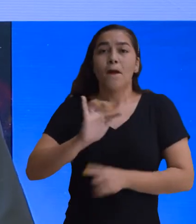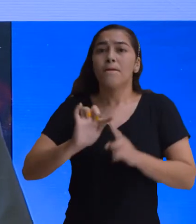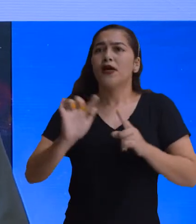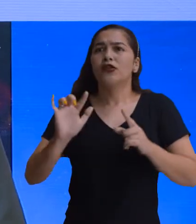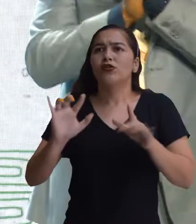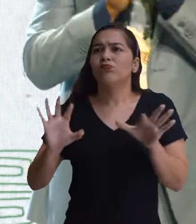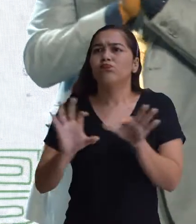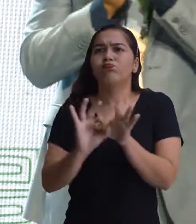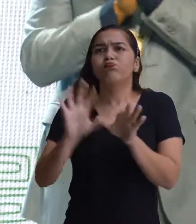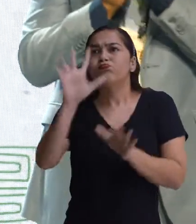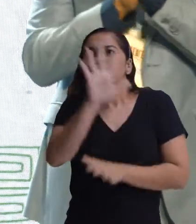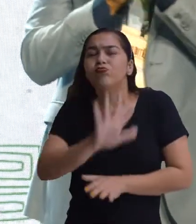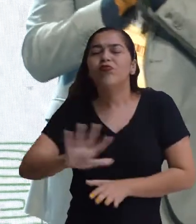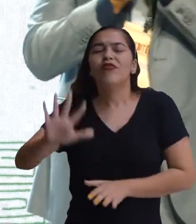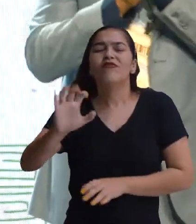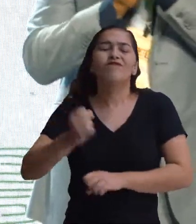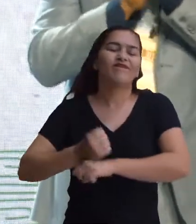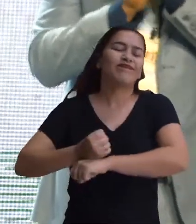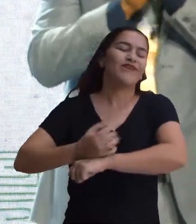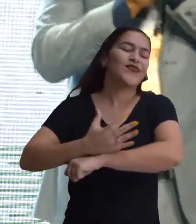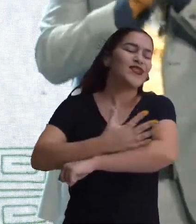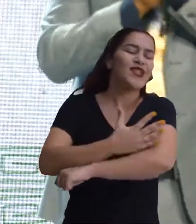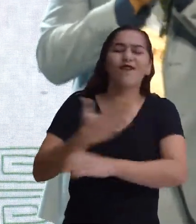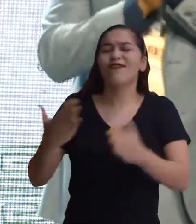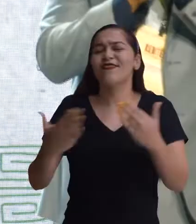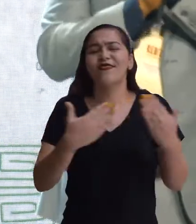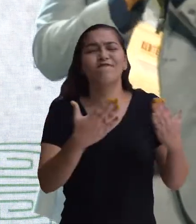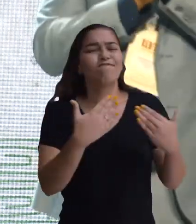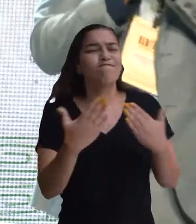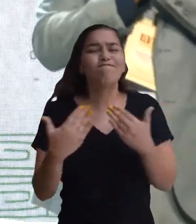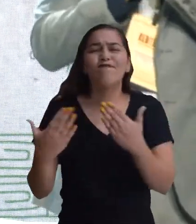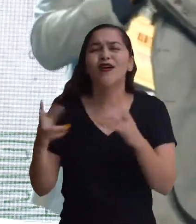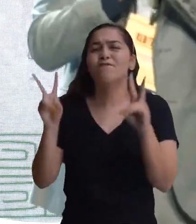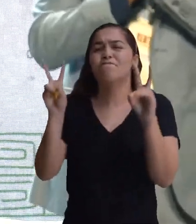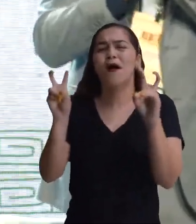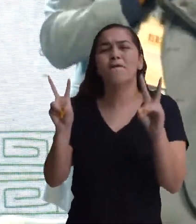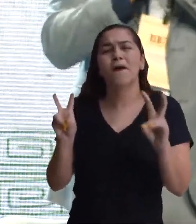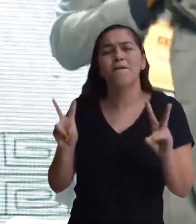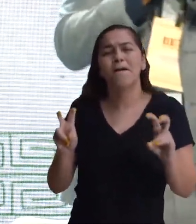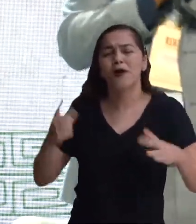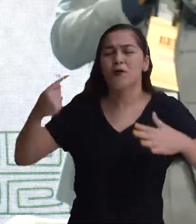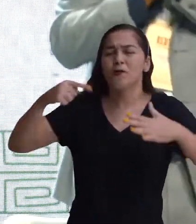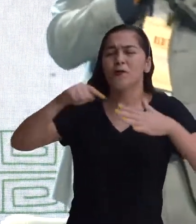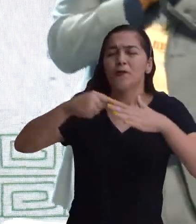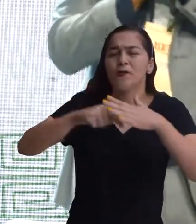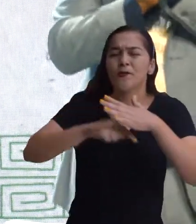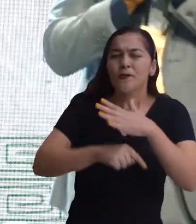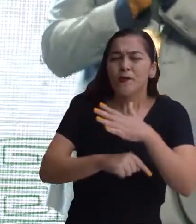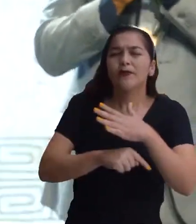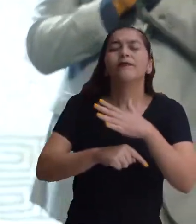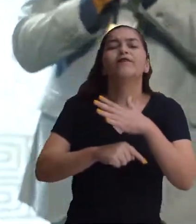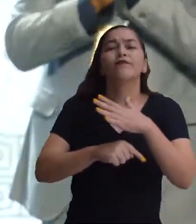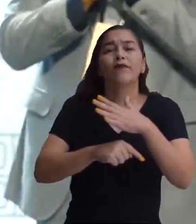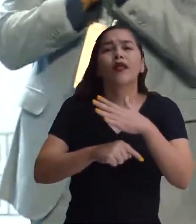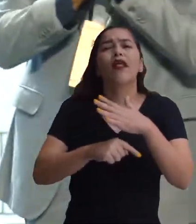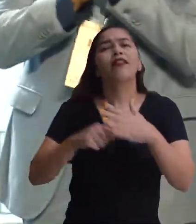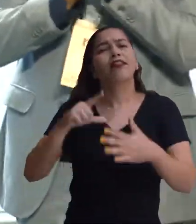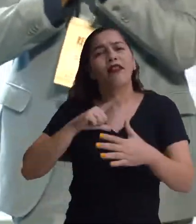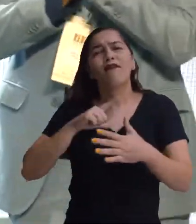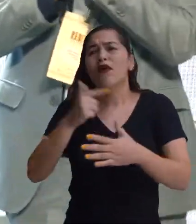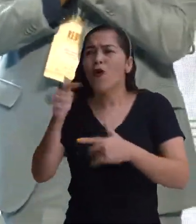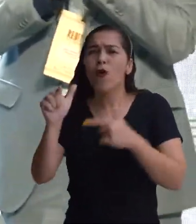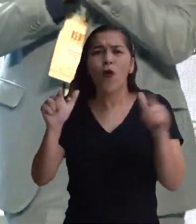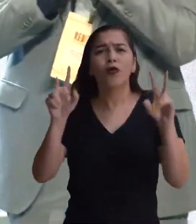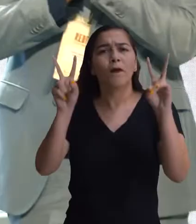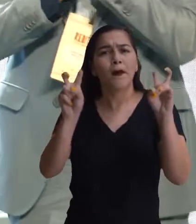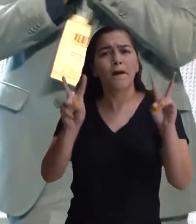como toda a rede. Acho que foi um momento também de muita emoção, debates dos mais aprofundados sobre a temática central